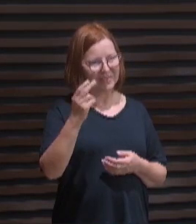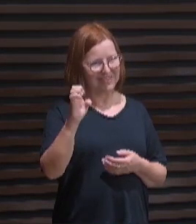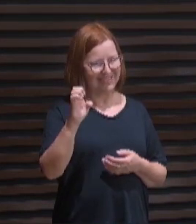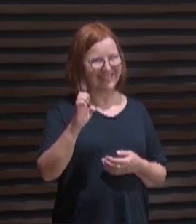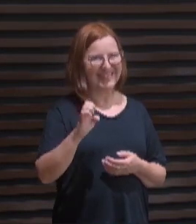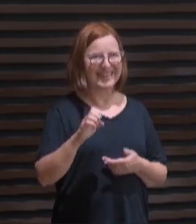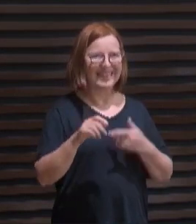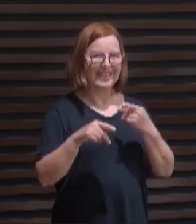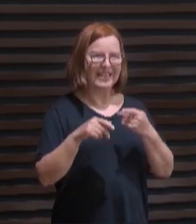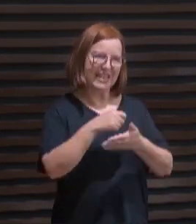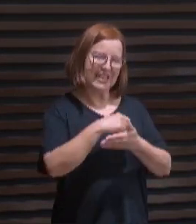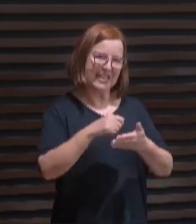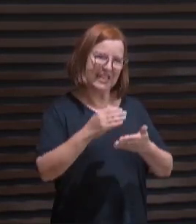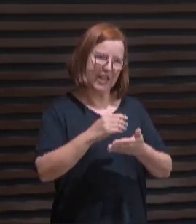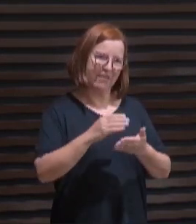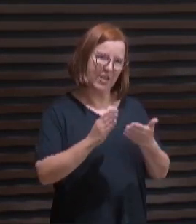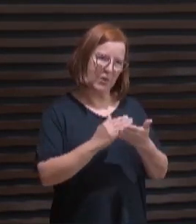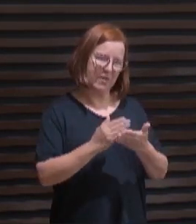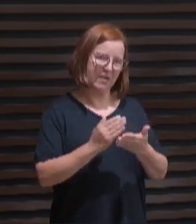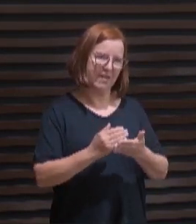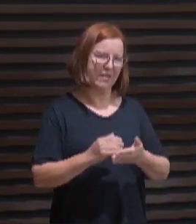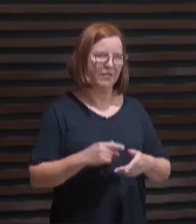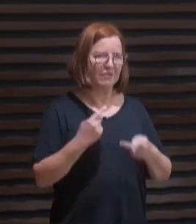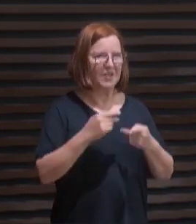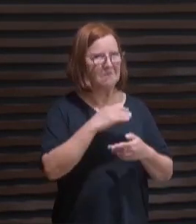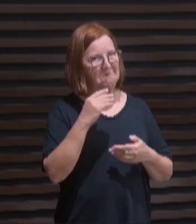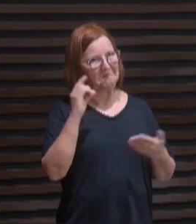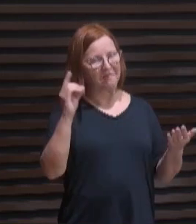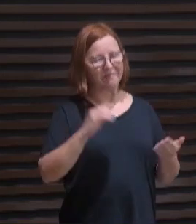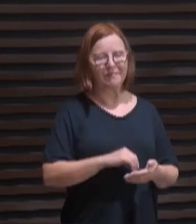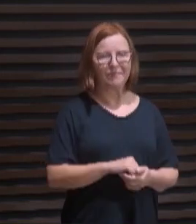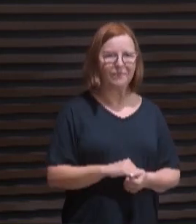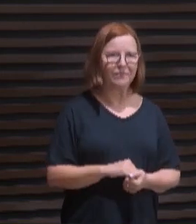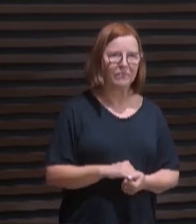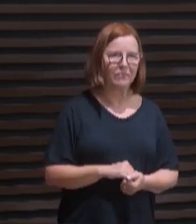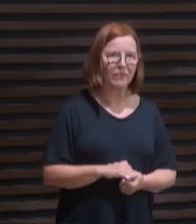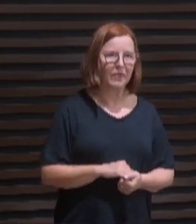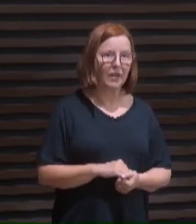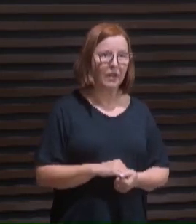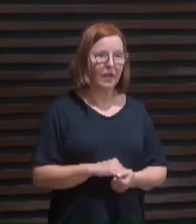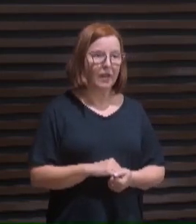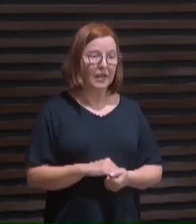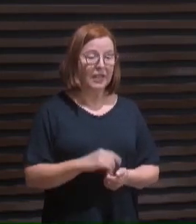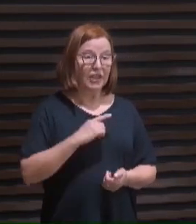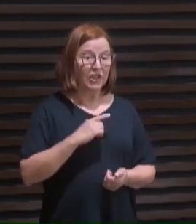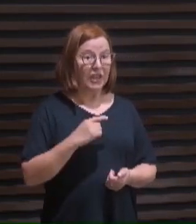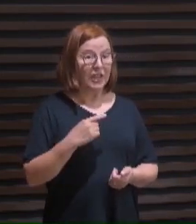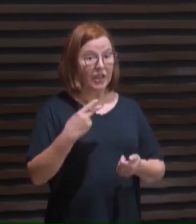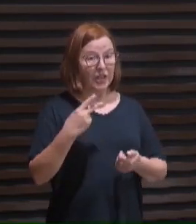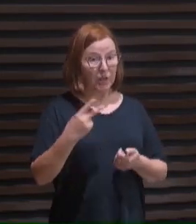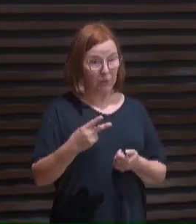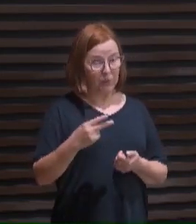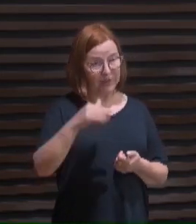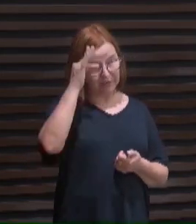tirar Jesus Cristo totalmente de cena. Dois grandes pensadores,